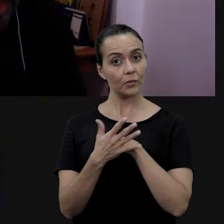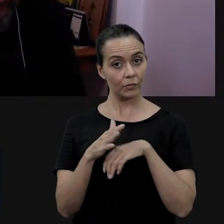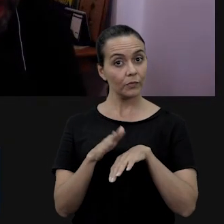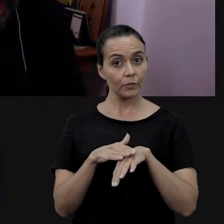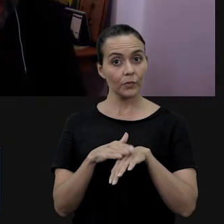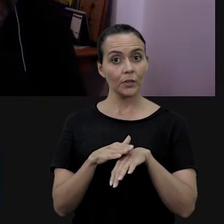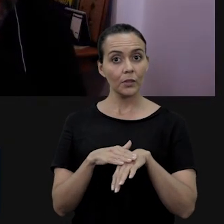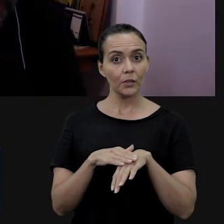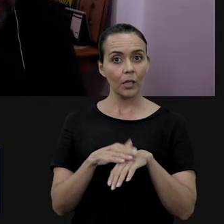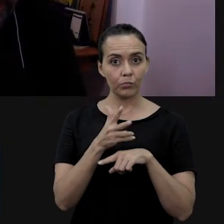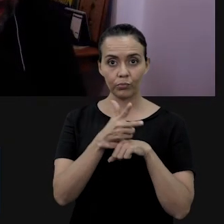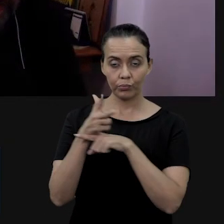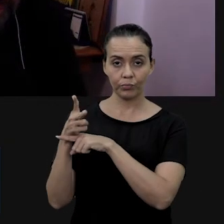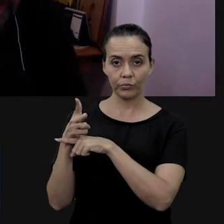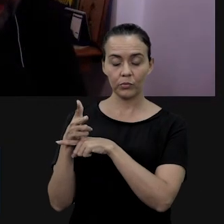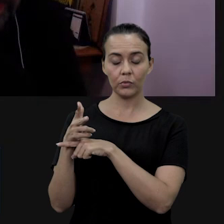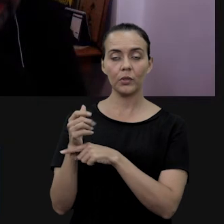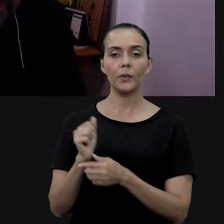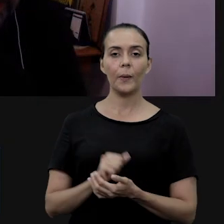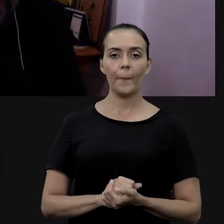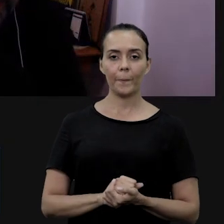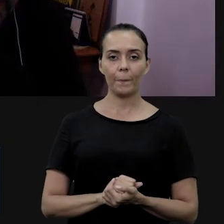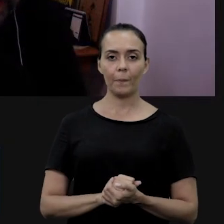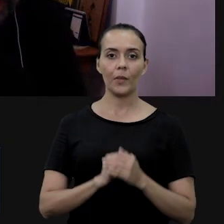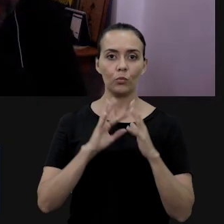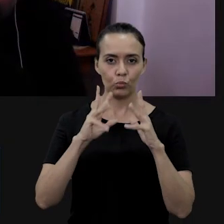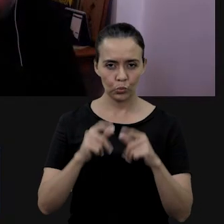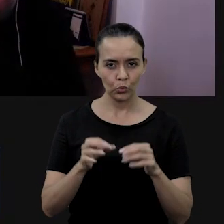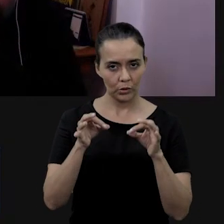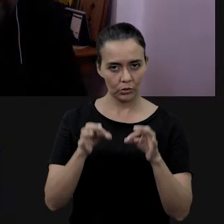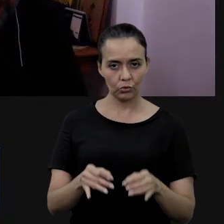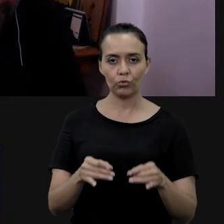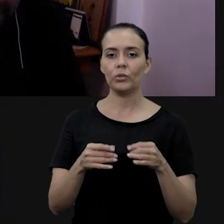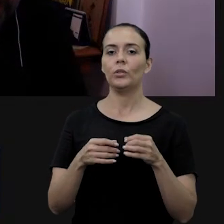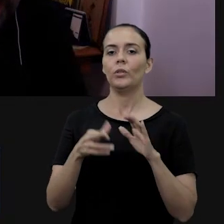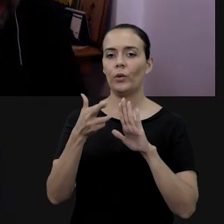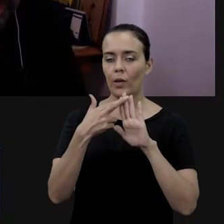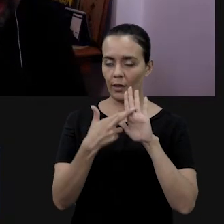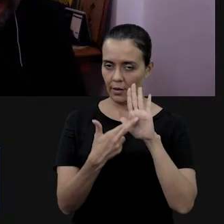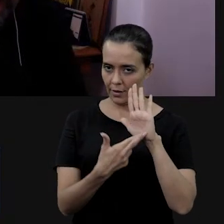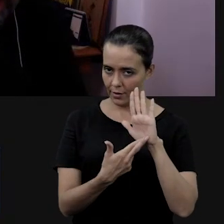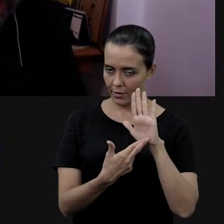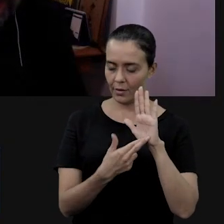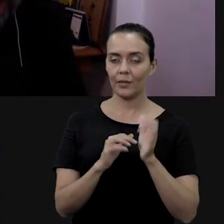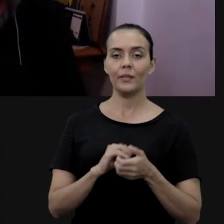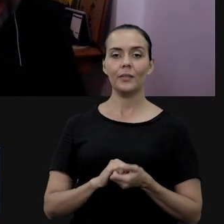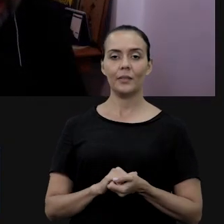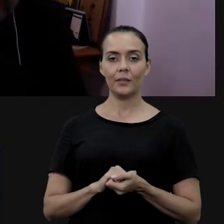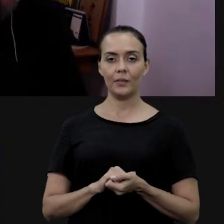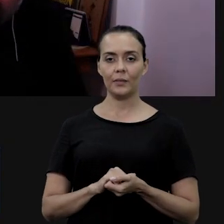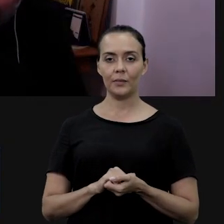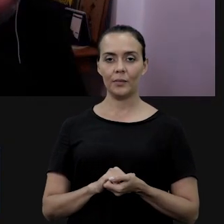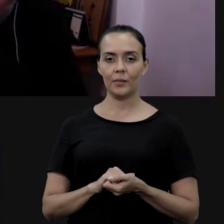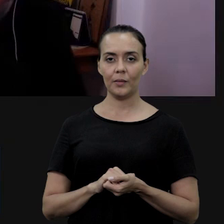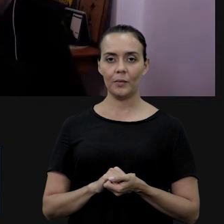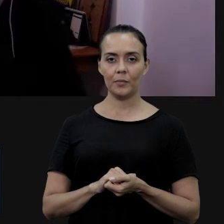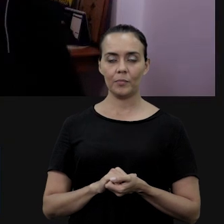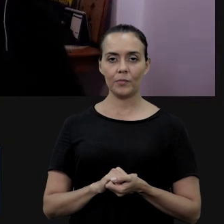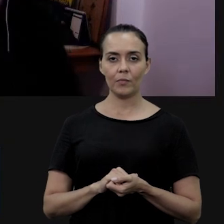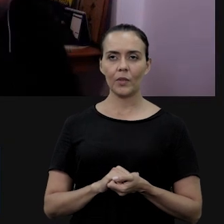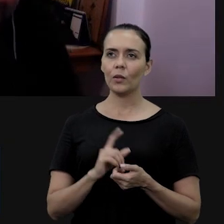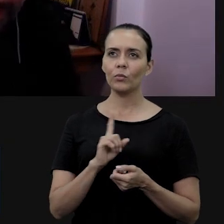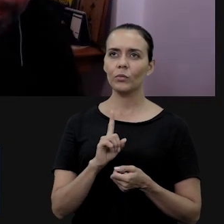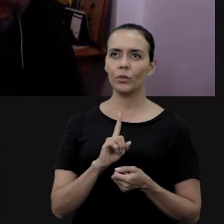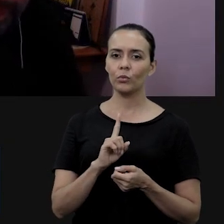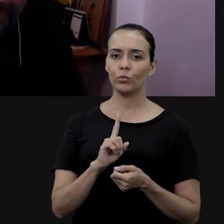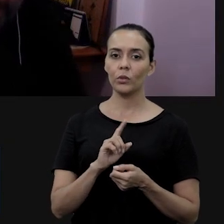na pandemia nós fizemos também na pandemia com todas as diretrizes possíveis aliás, né,